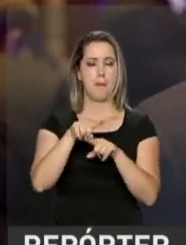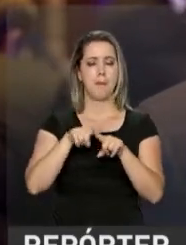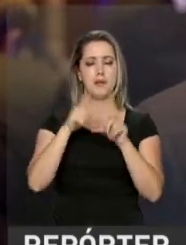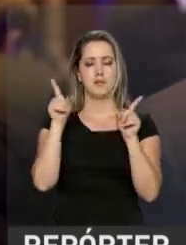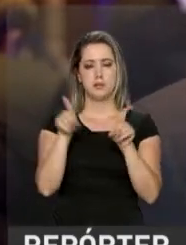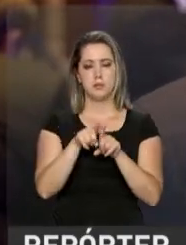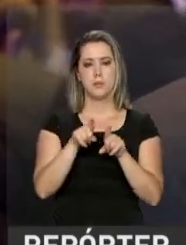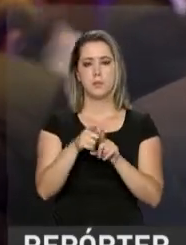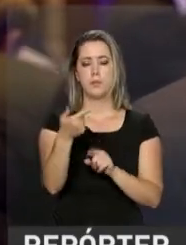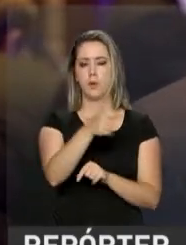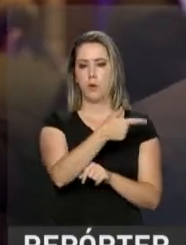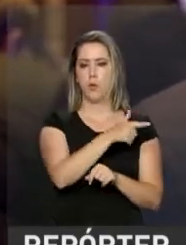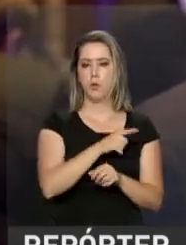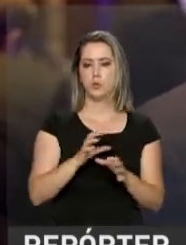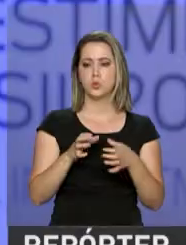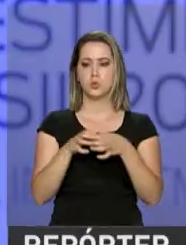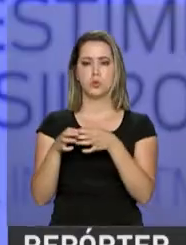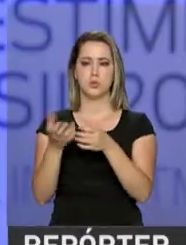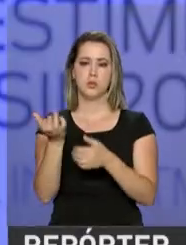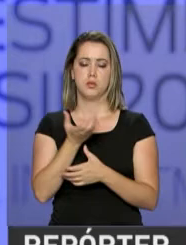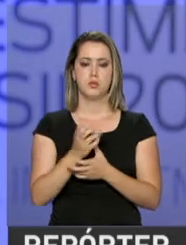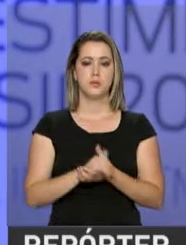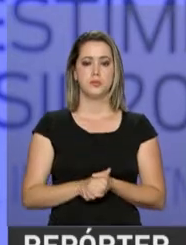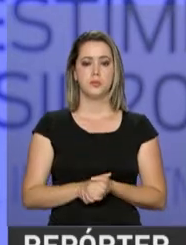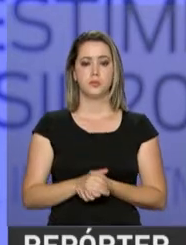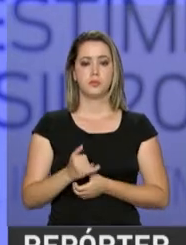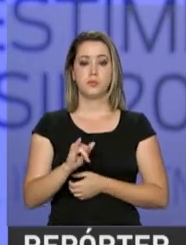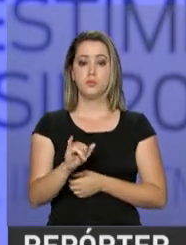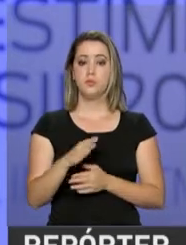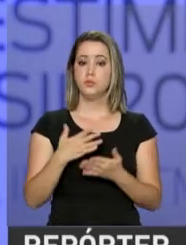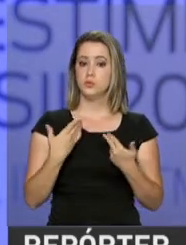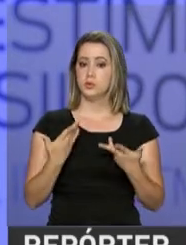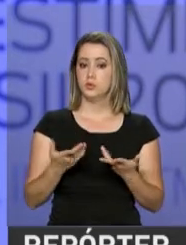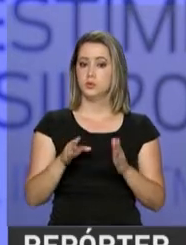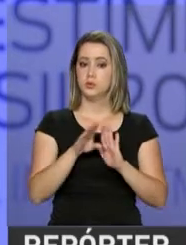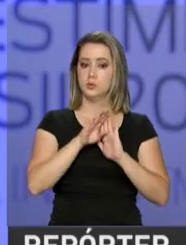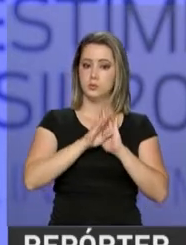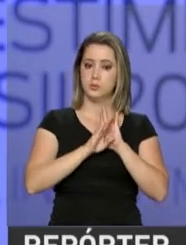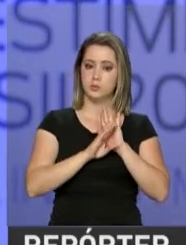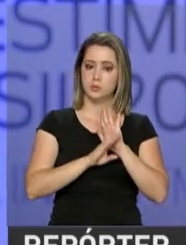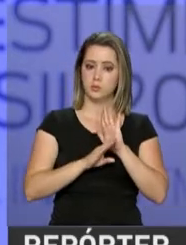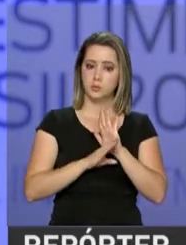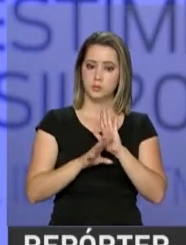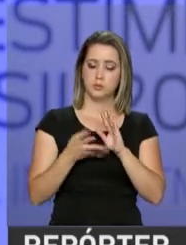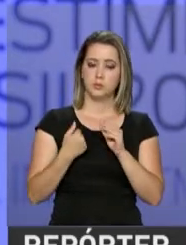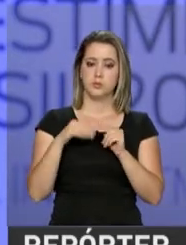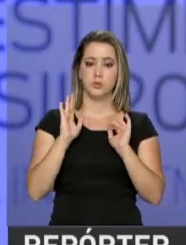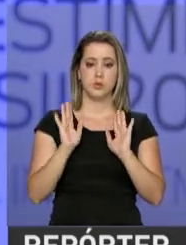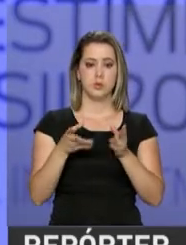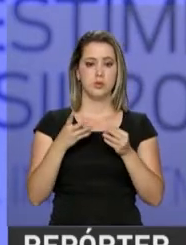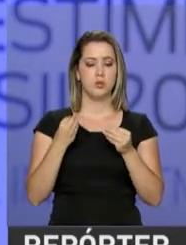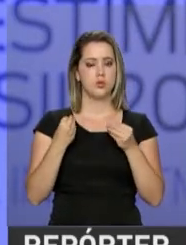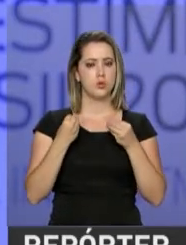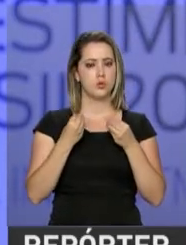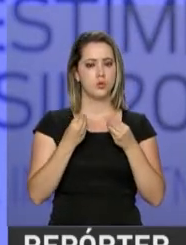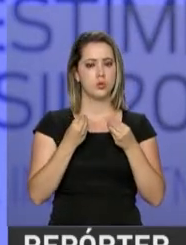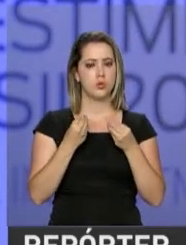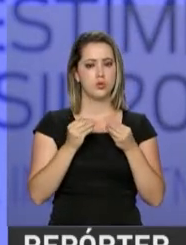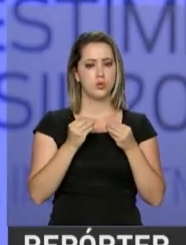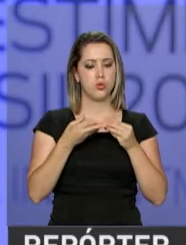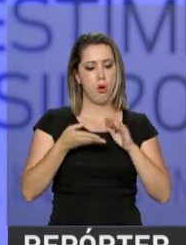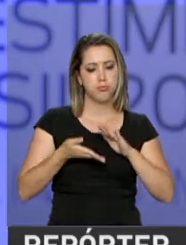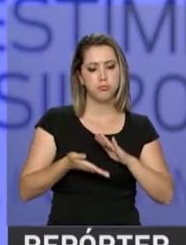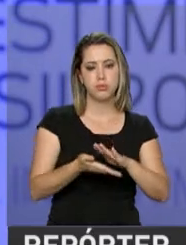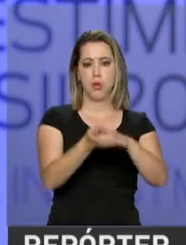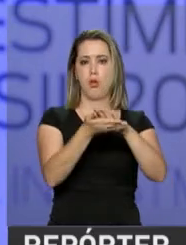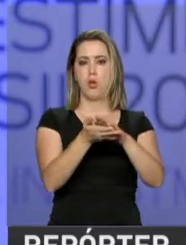será aberta a outras instituições. Se algum projeto for submetido já com algum banco, como,